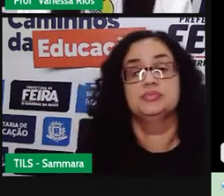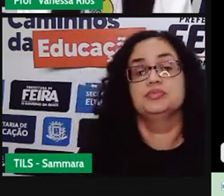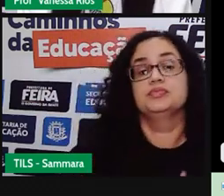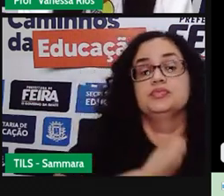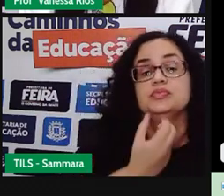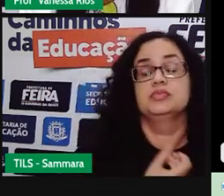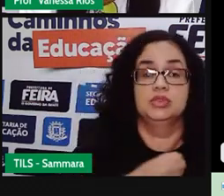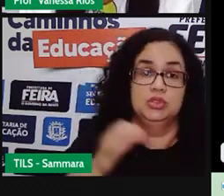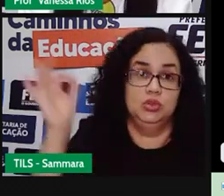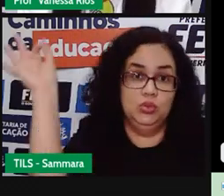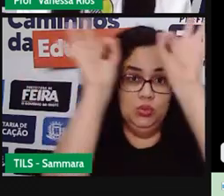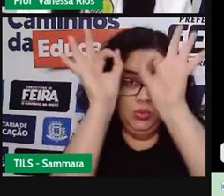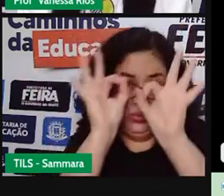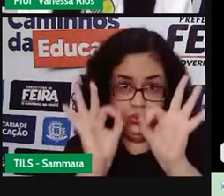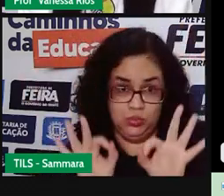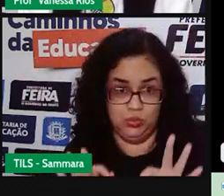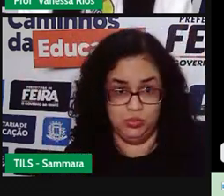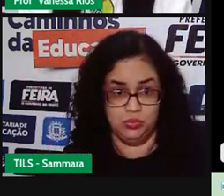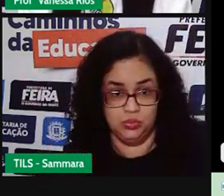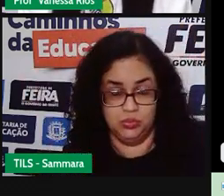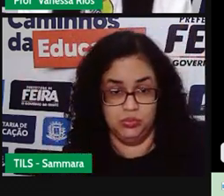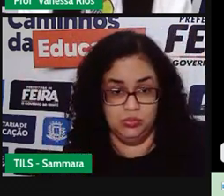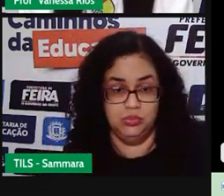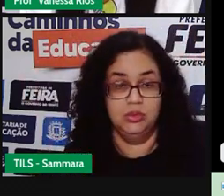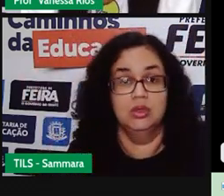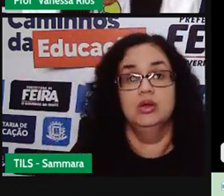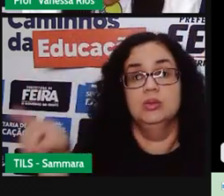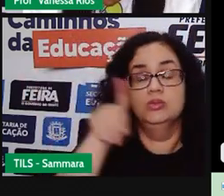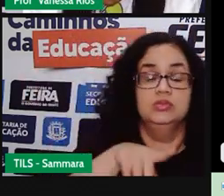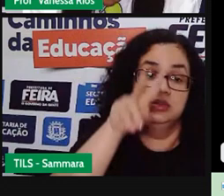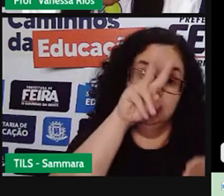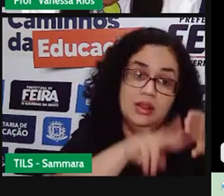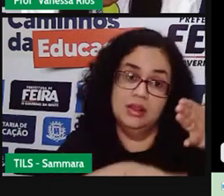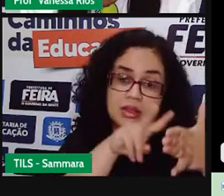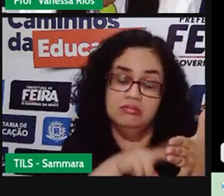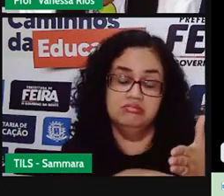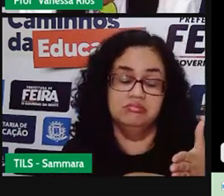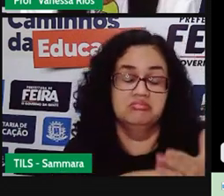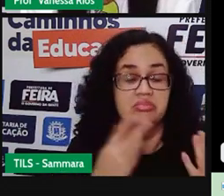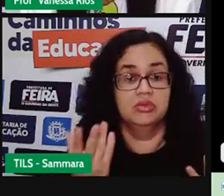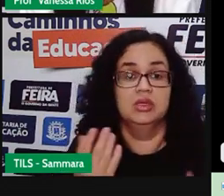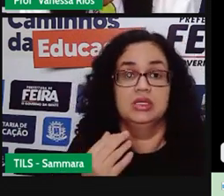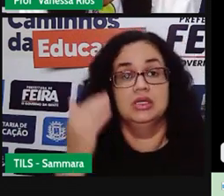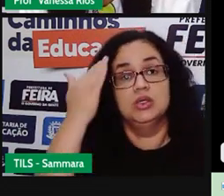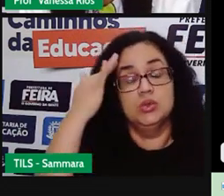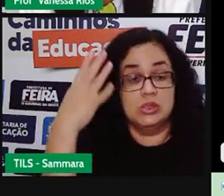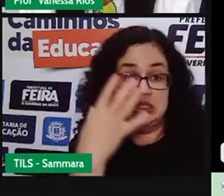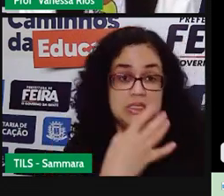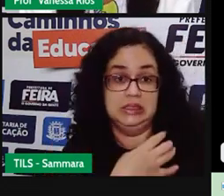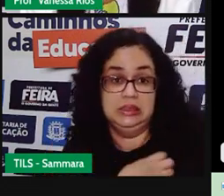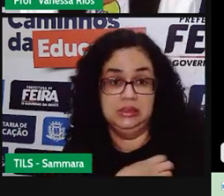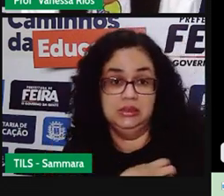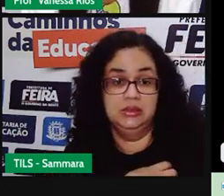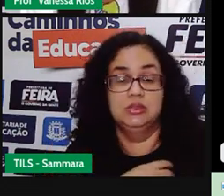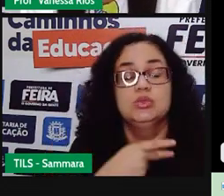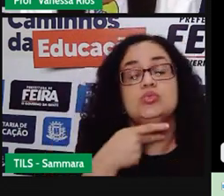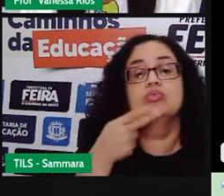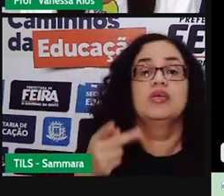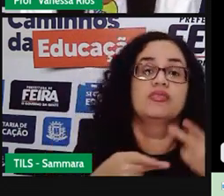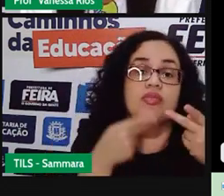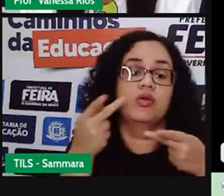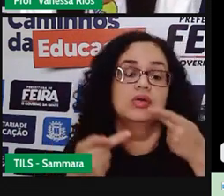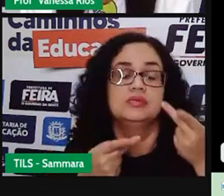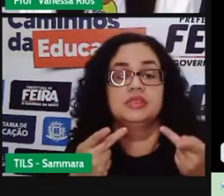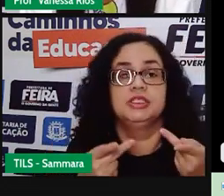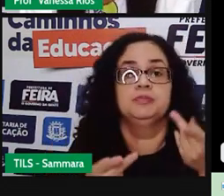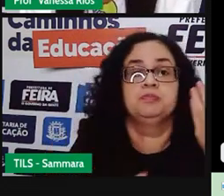né, no ritmo, interfere na combinação das palavras e também no entendimento da mensagem que